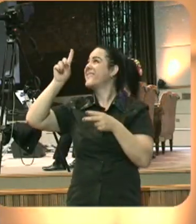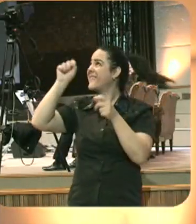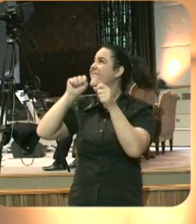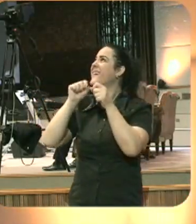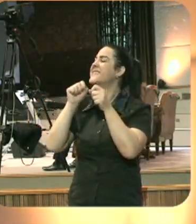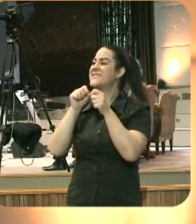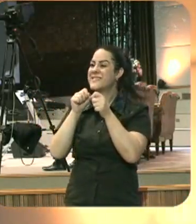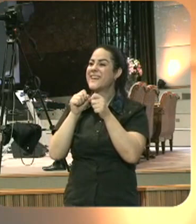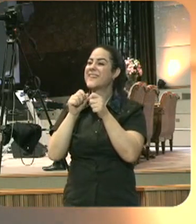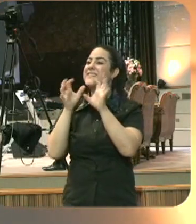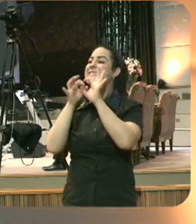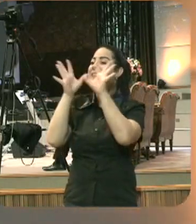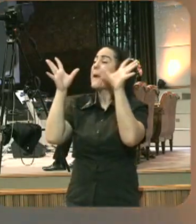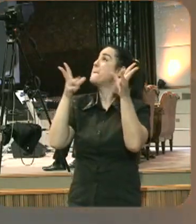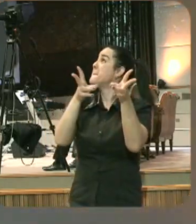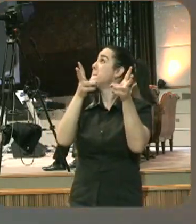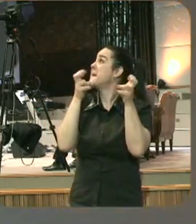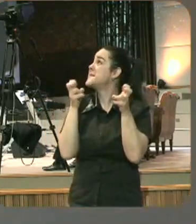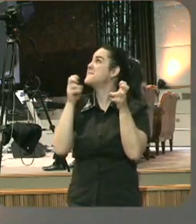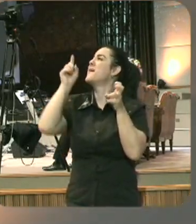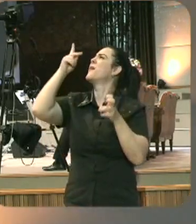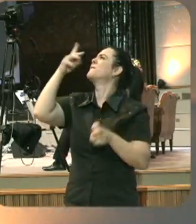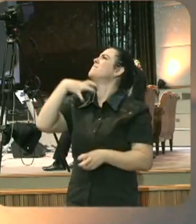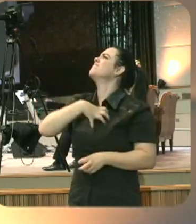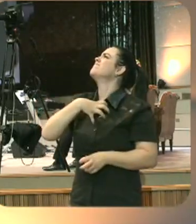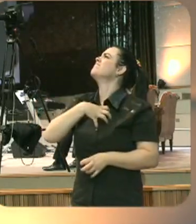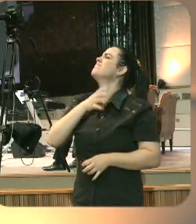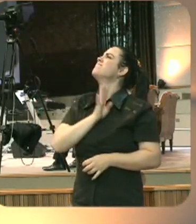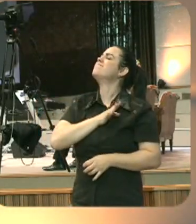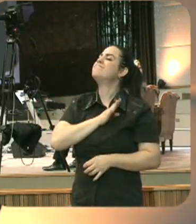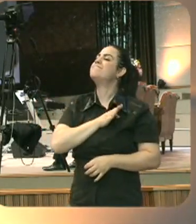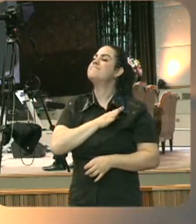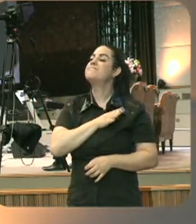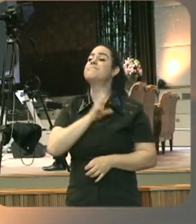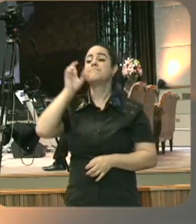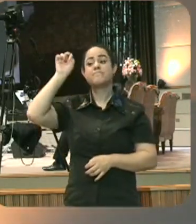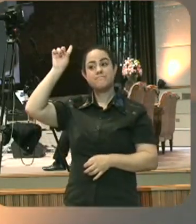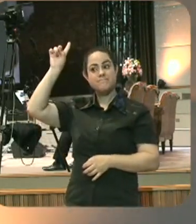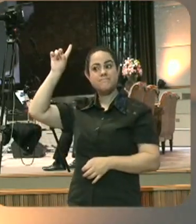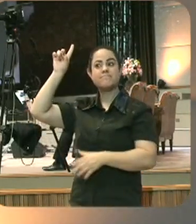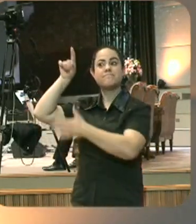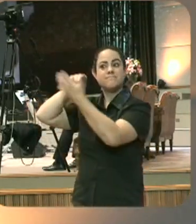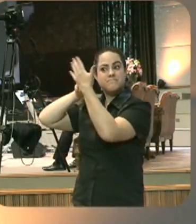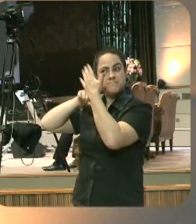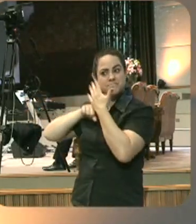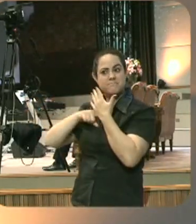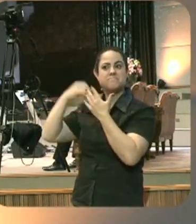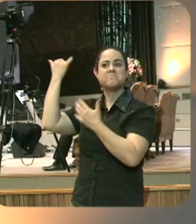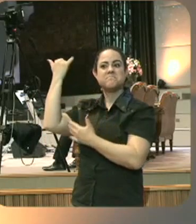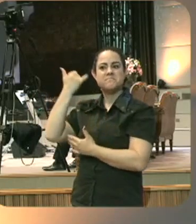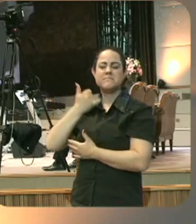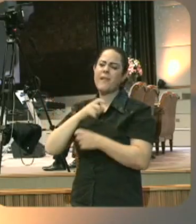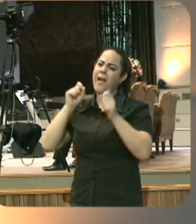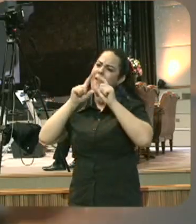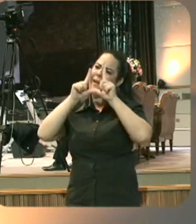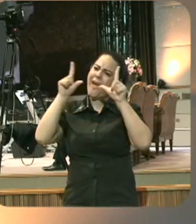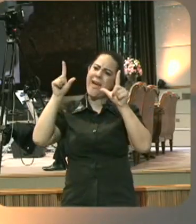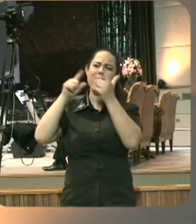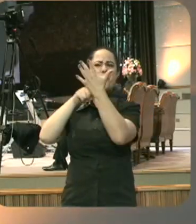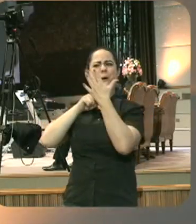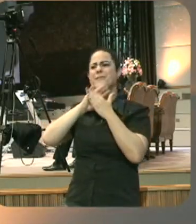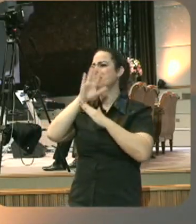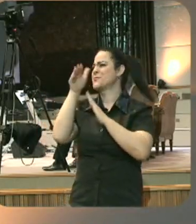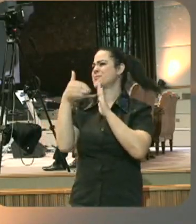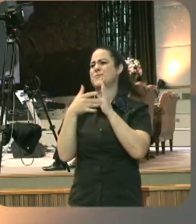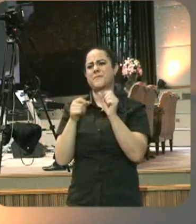fazendo. Deixa eu perceber o que está no teu coração. E aí o Senhor começa a ministrar na minha vida. É claro que Ele não me mostra tudo o que Ele